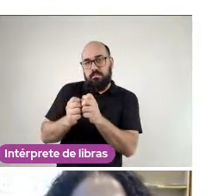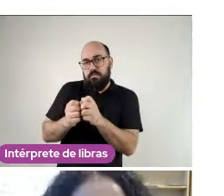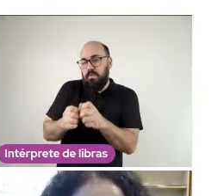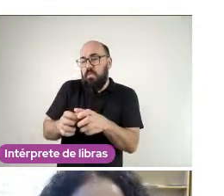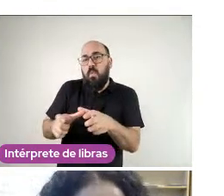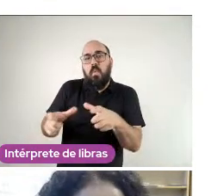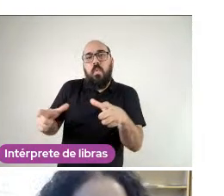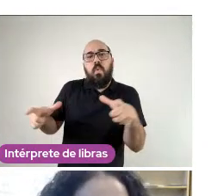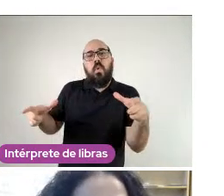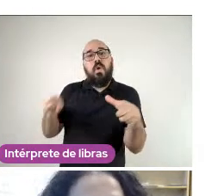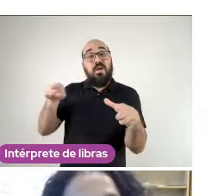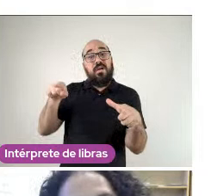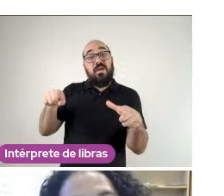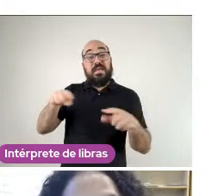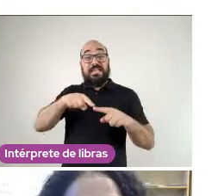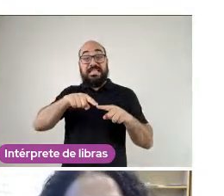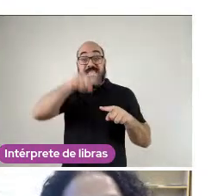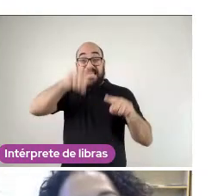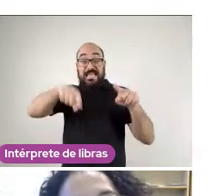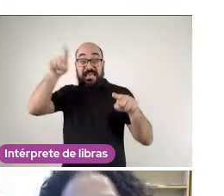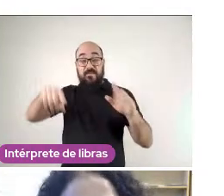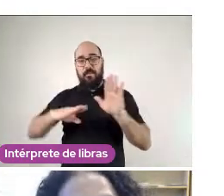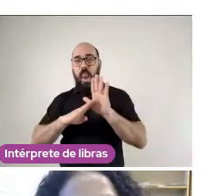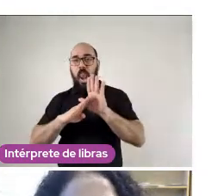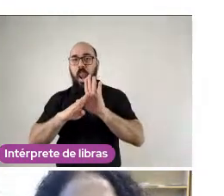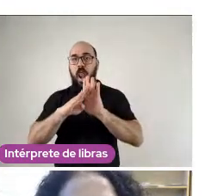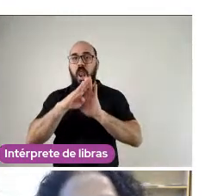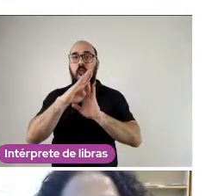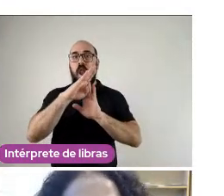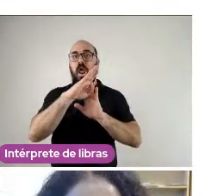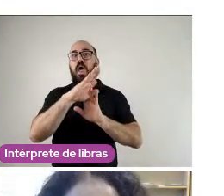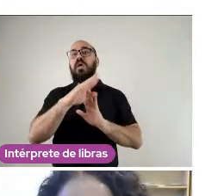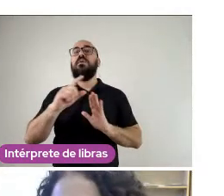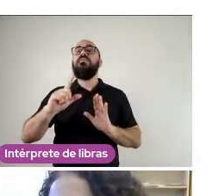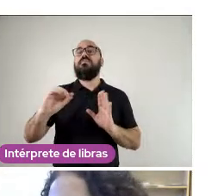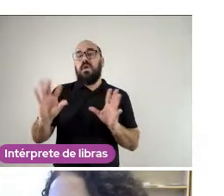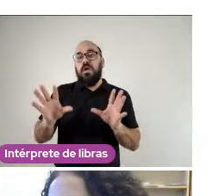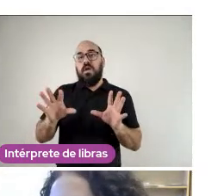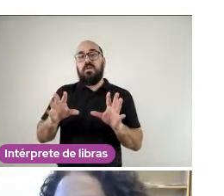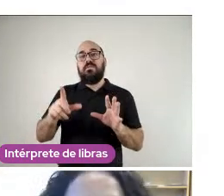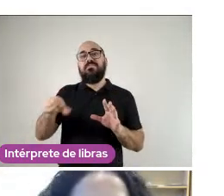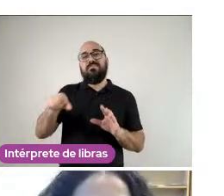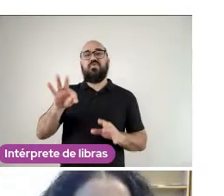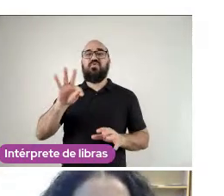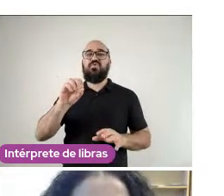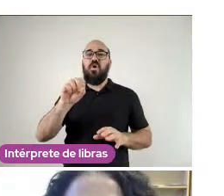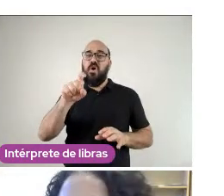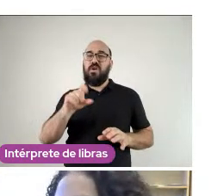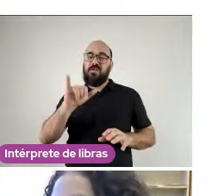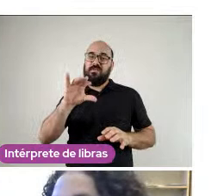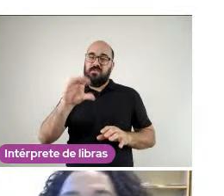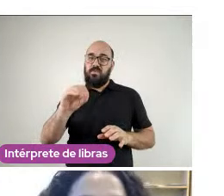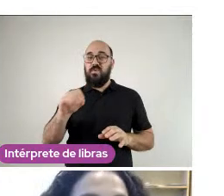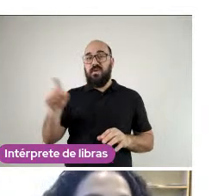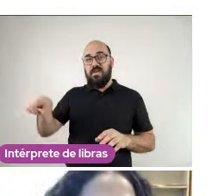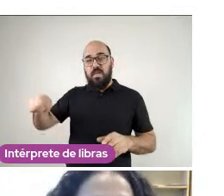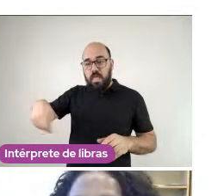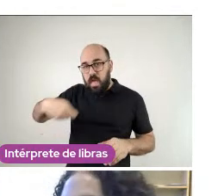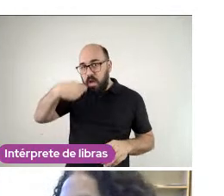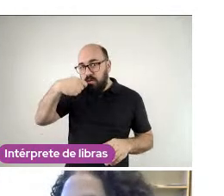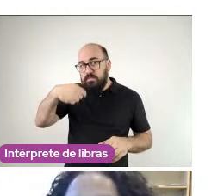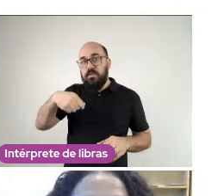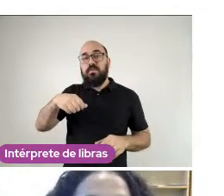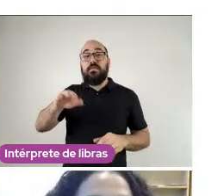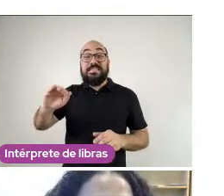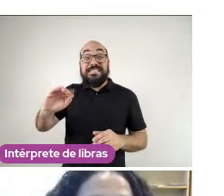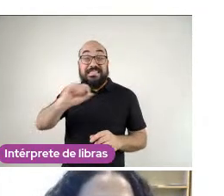ela está com esses níveis, né, que são um pouco mais altos, começa a acumular essas toxinas, que são o veneno diarreico, e se alguém